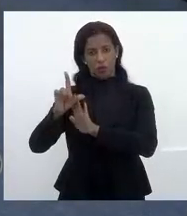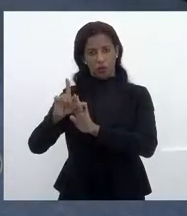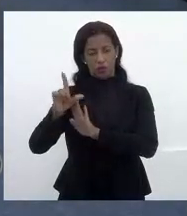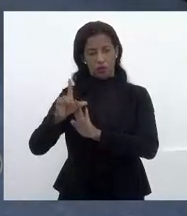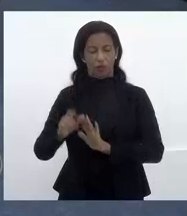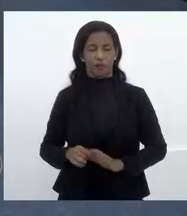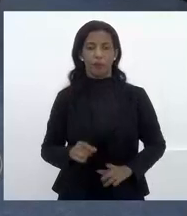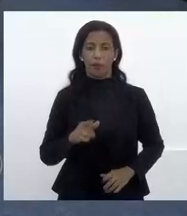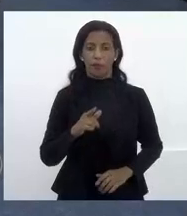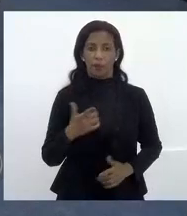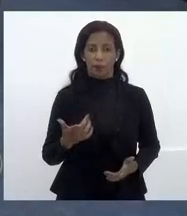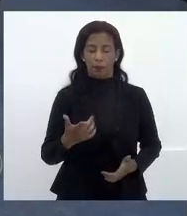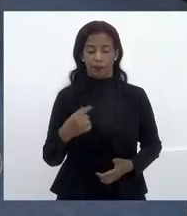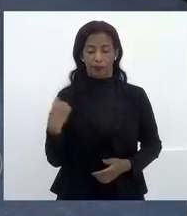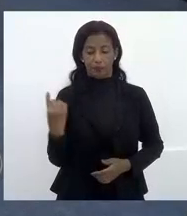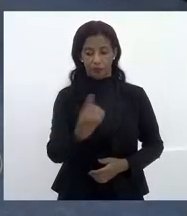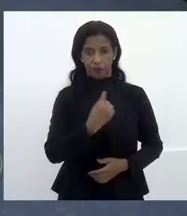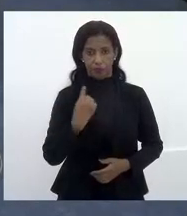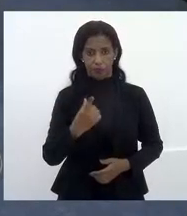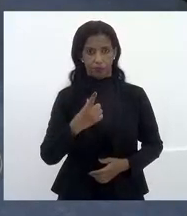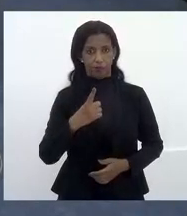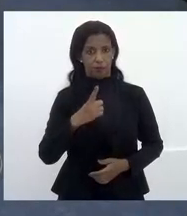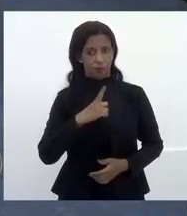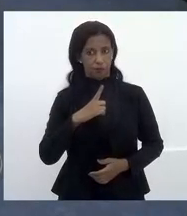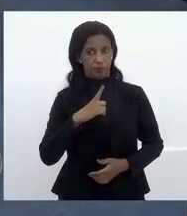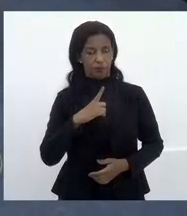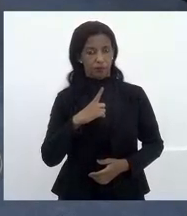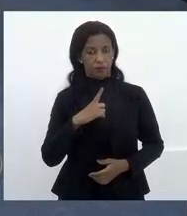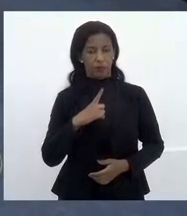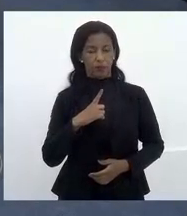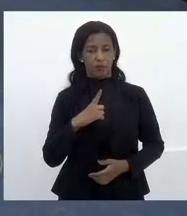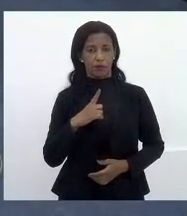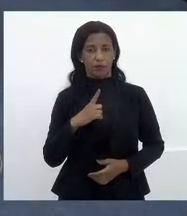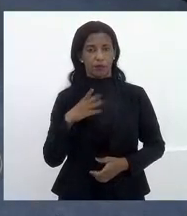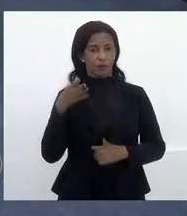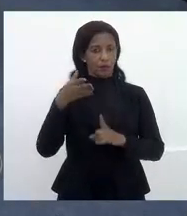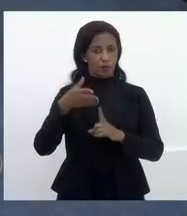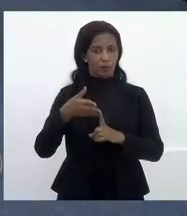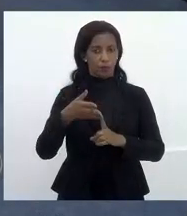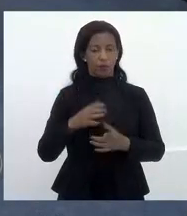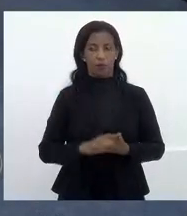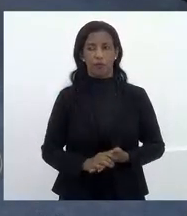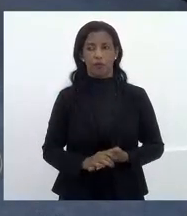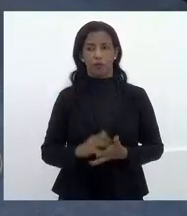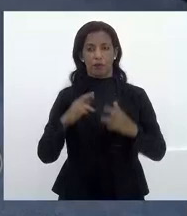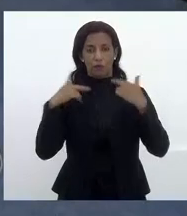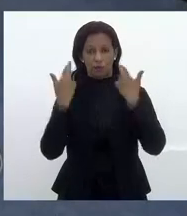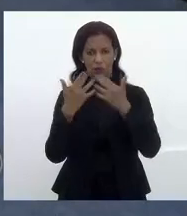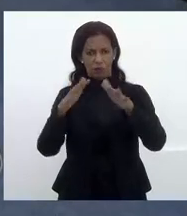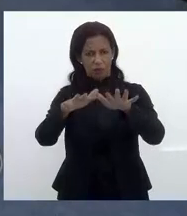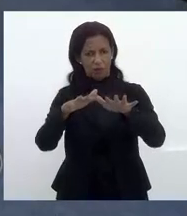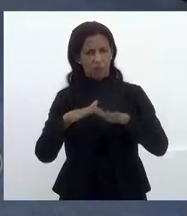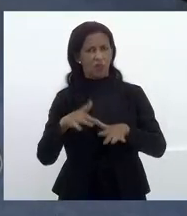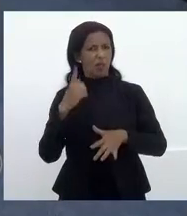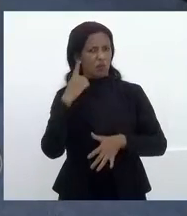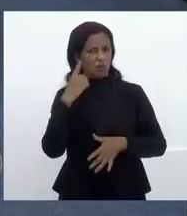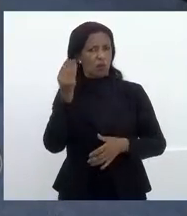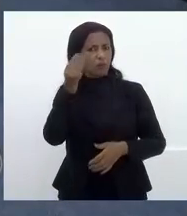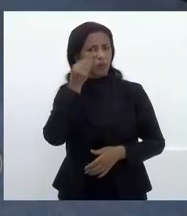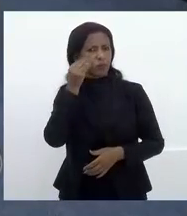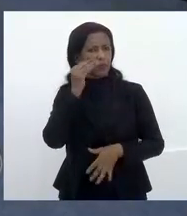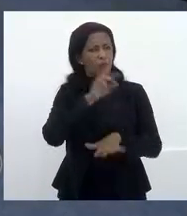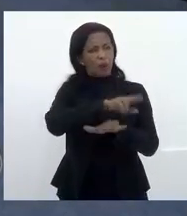pois bem nós estamos ouvido nas audiências públicas anteriores